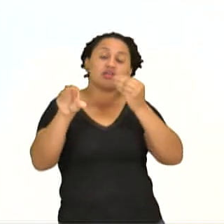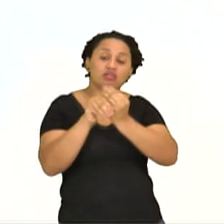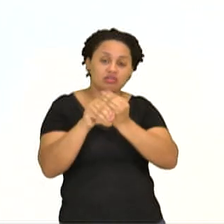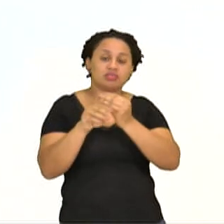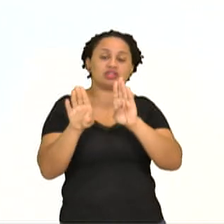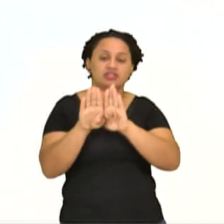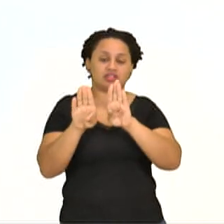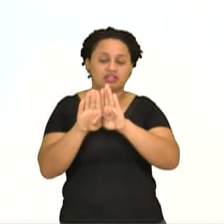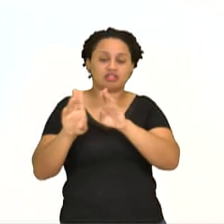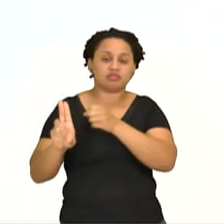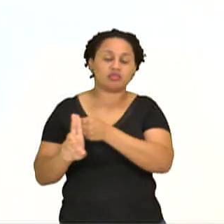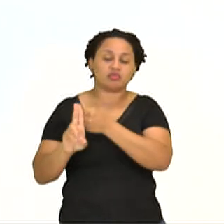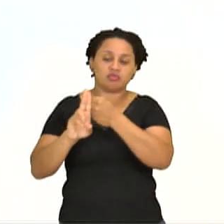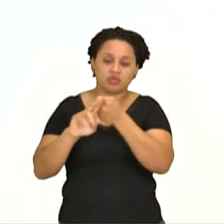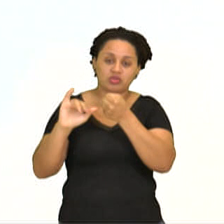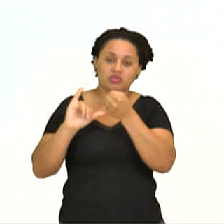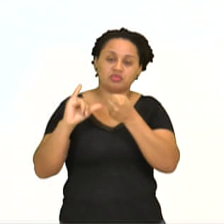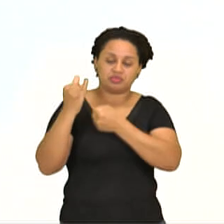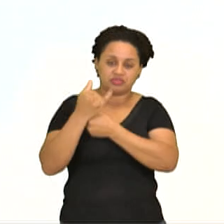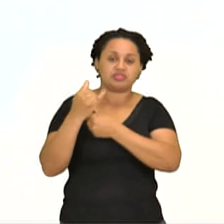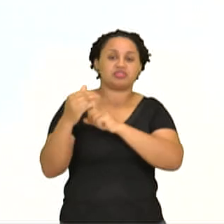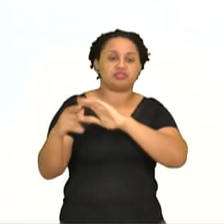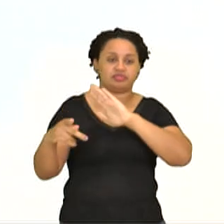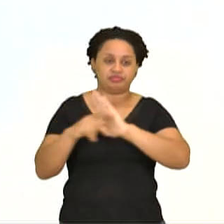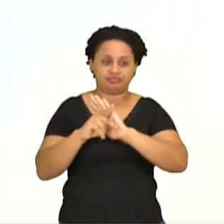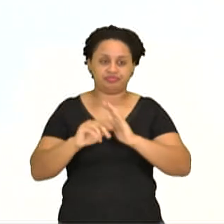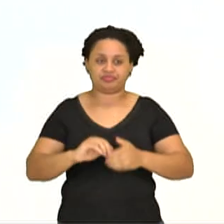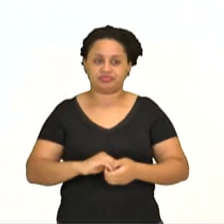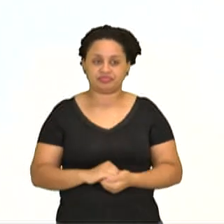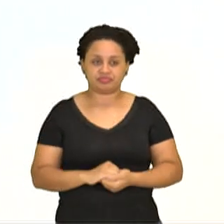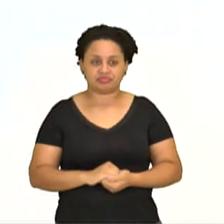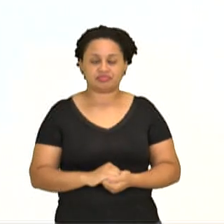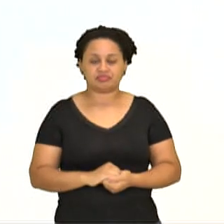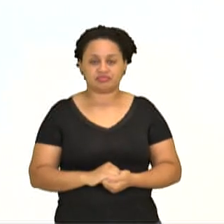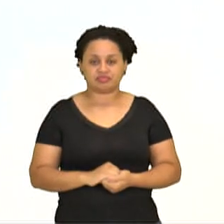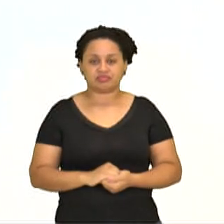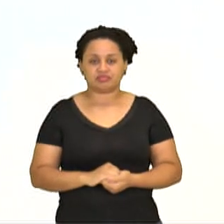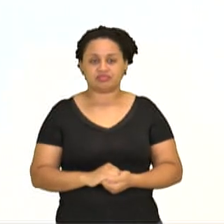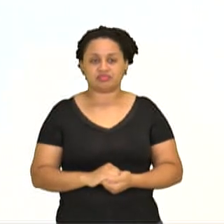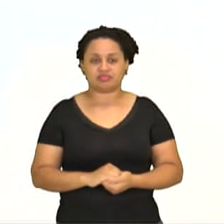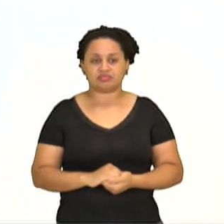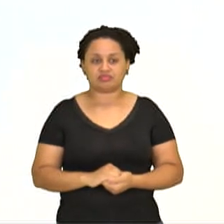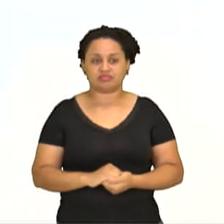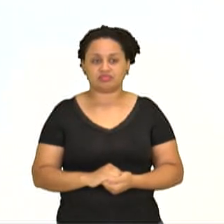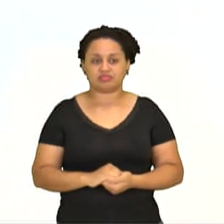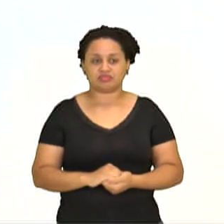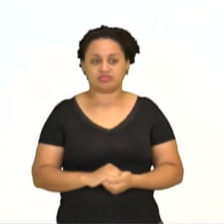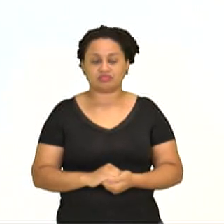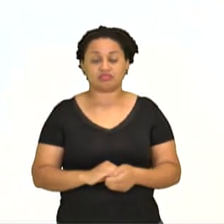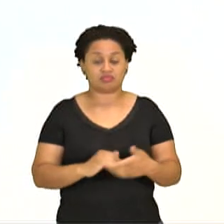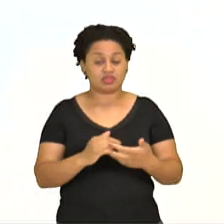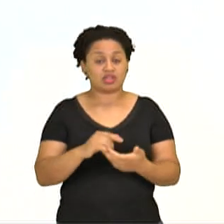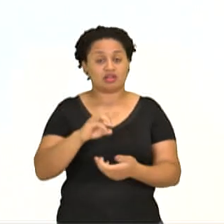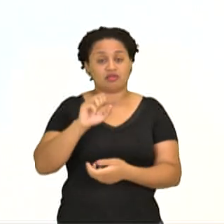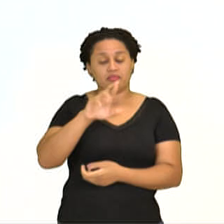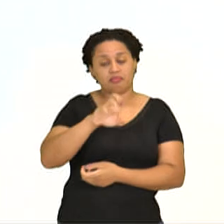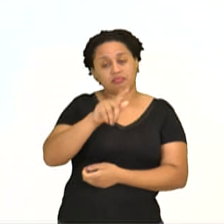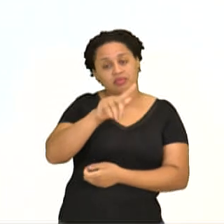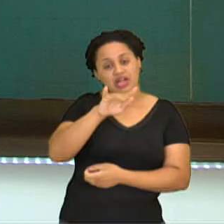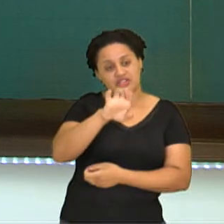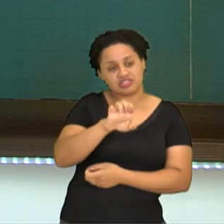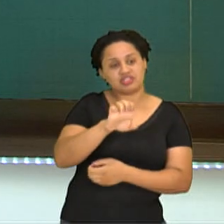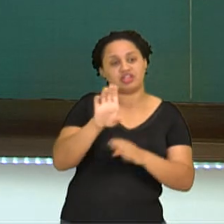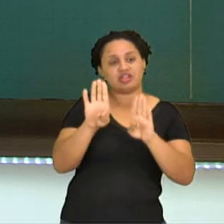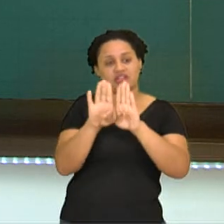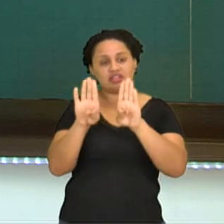possessivos, ok? Marge and Homer are parents. A Marge e o Homer são